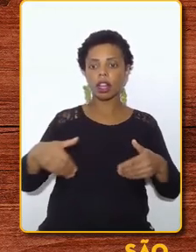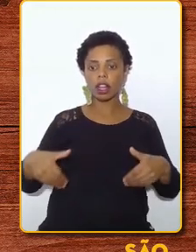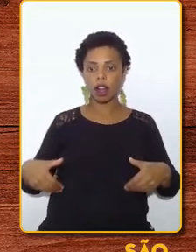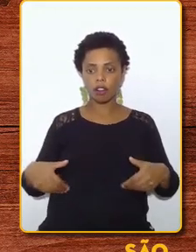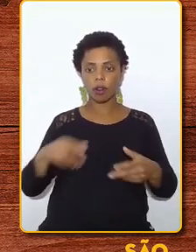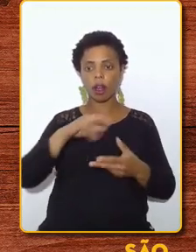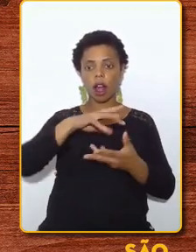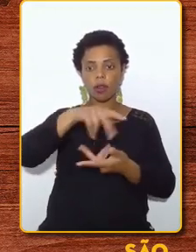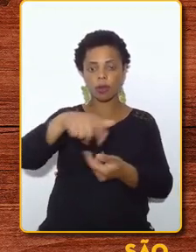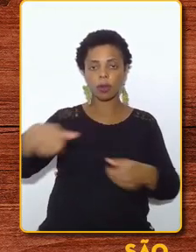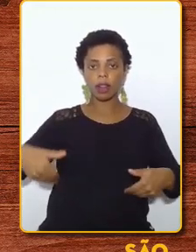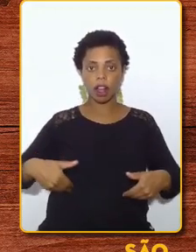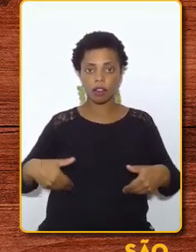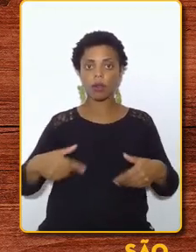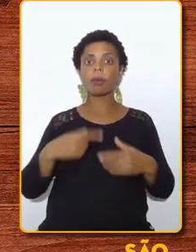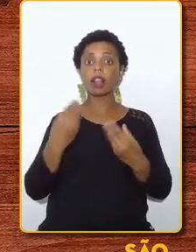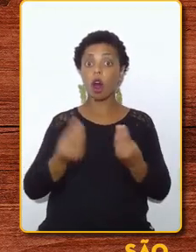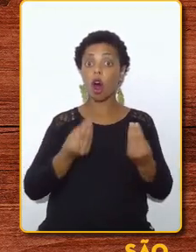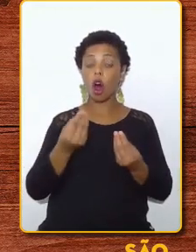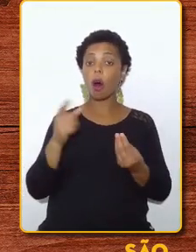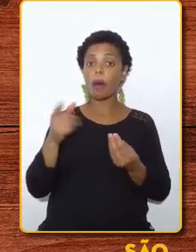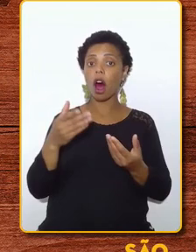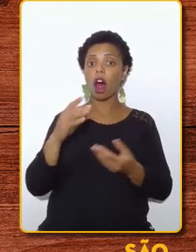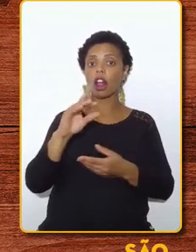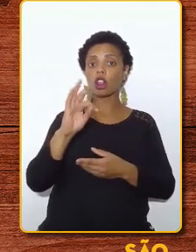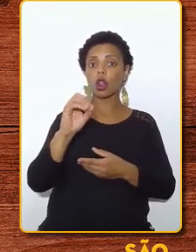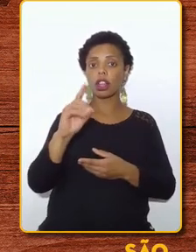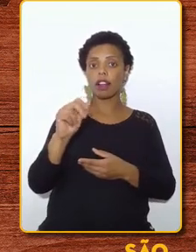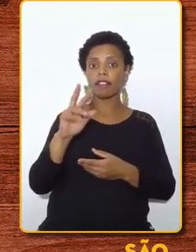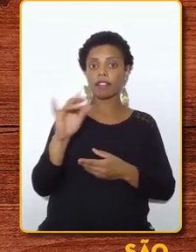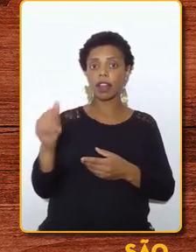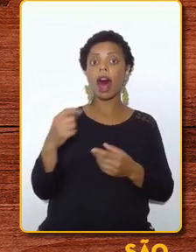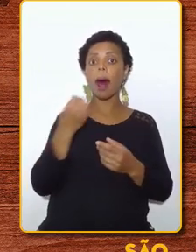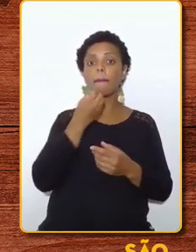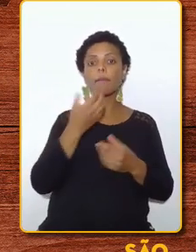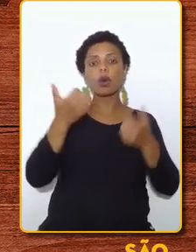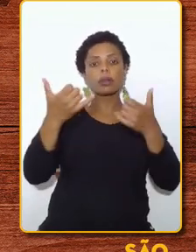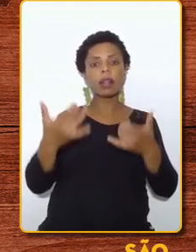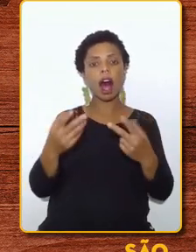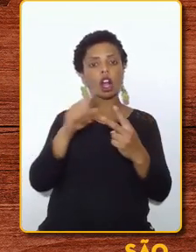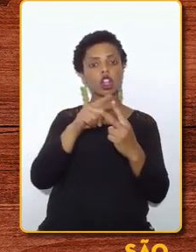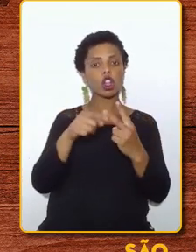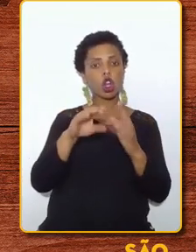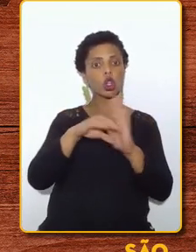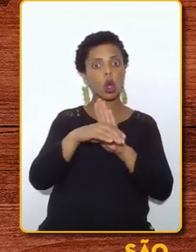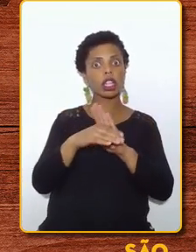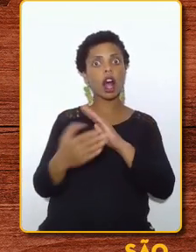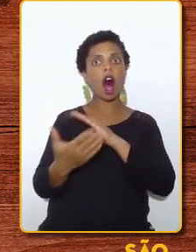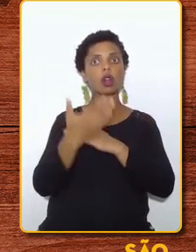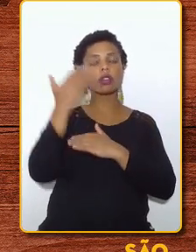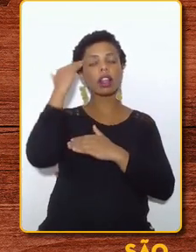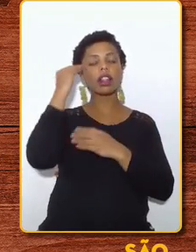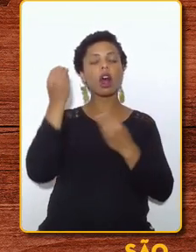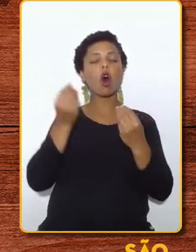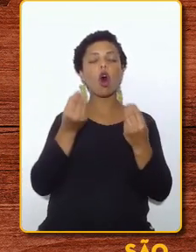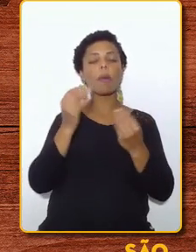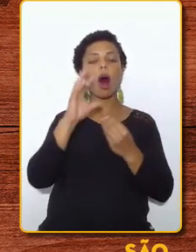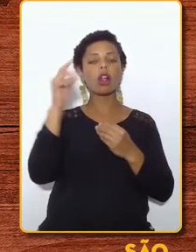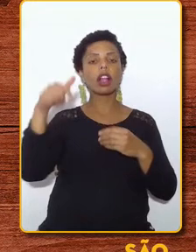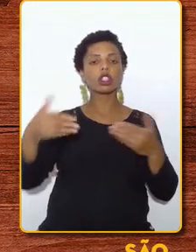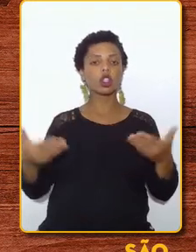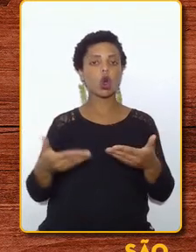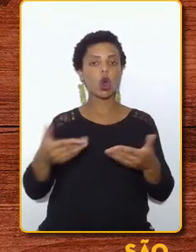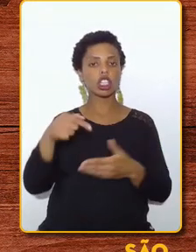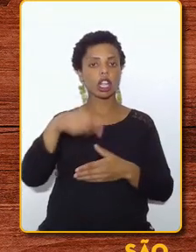nesse momento, inclusive porque esses dois conceitos ajudam a gente a entender o que está acontecendo hoje no Brasil, né?